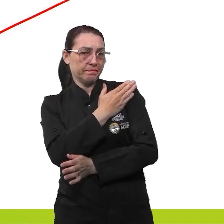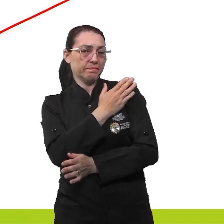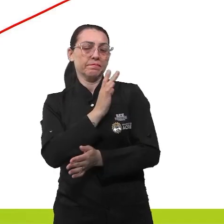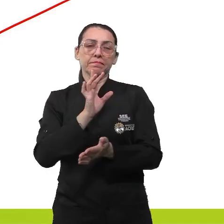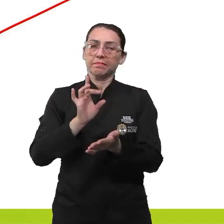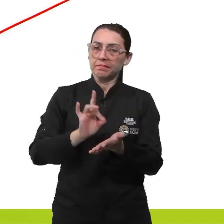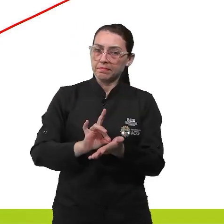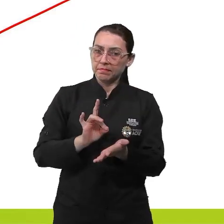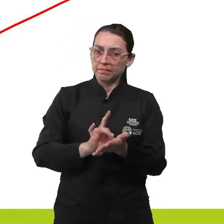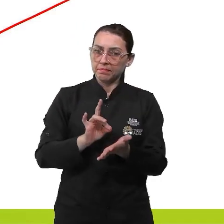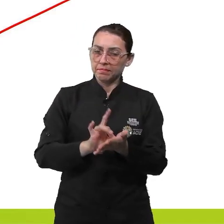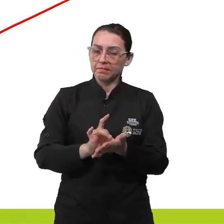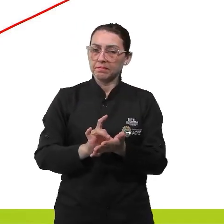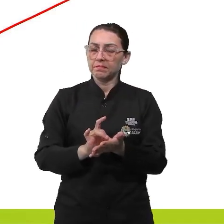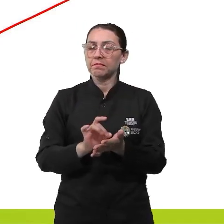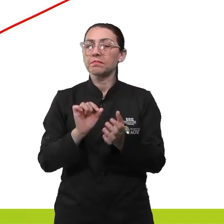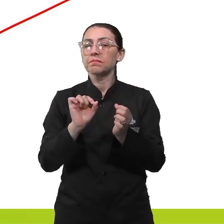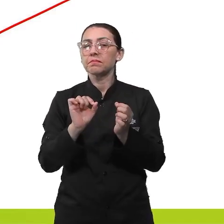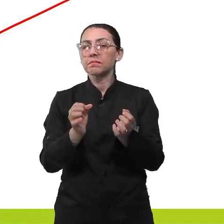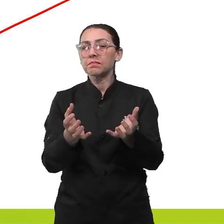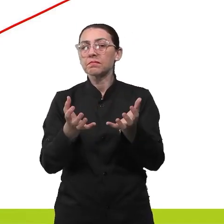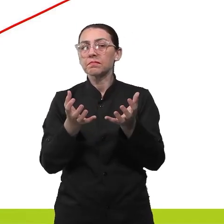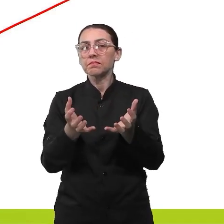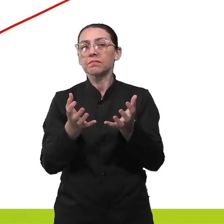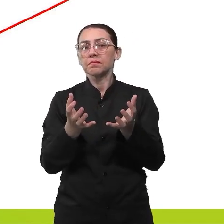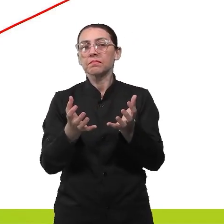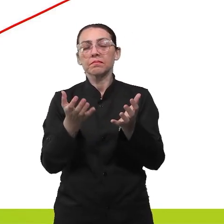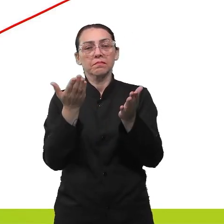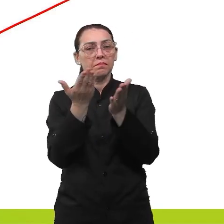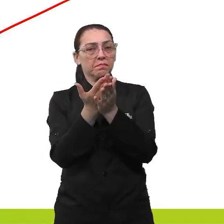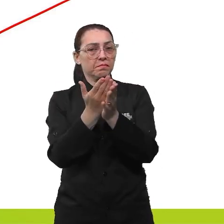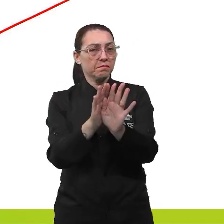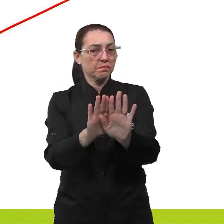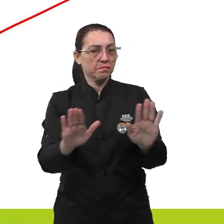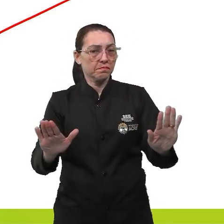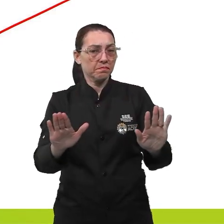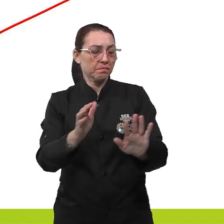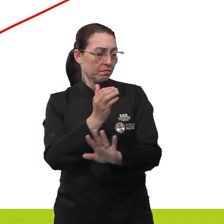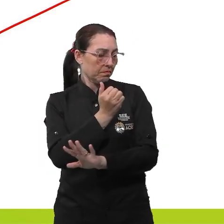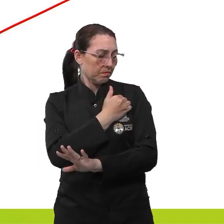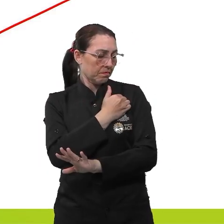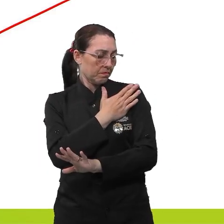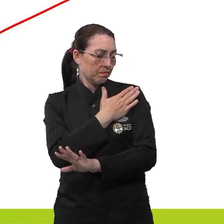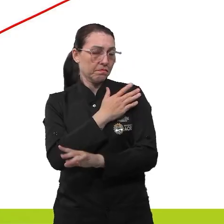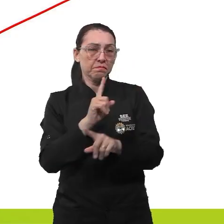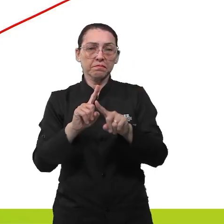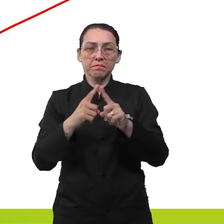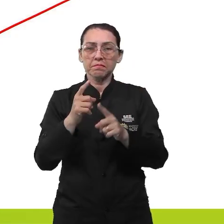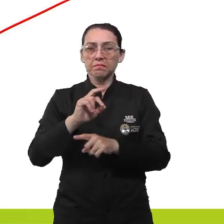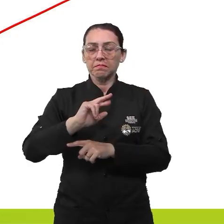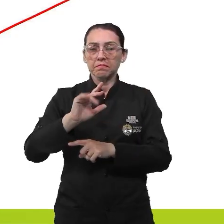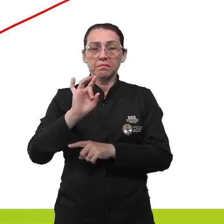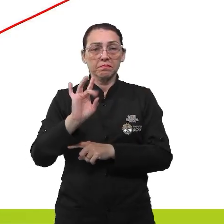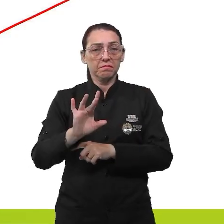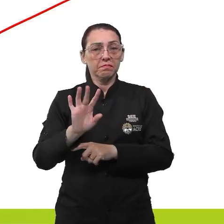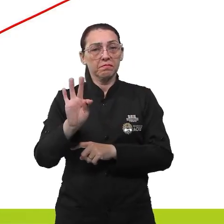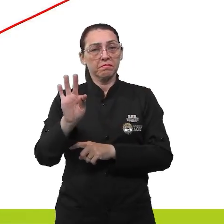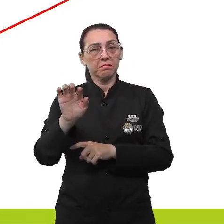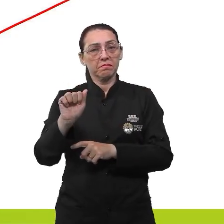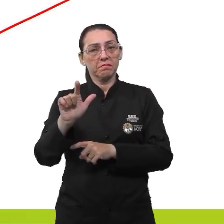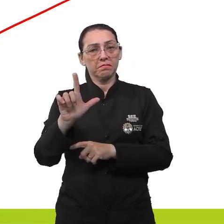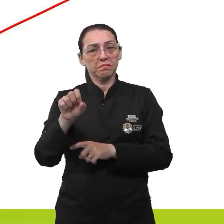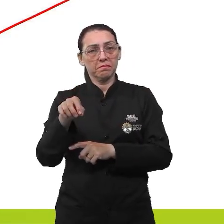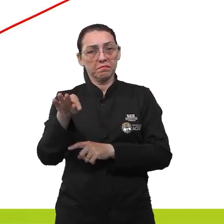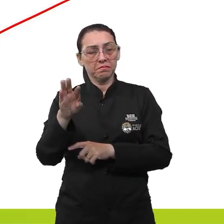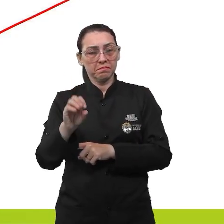verdade, o que se quer é acabar com o preconceito. Mas não é só por conta de talento. Quer dizer que uma